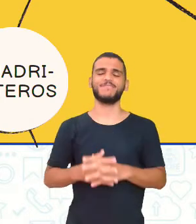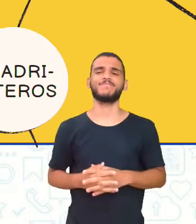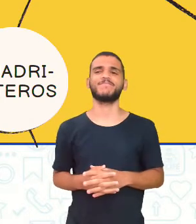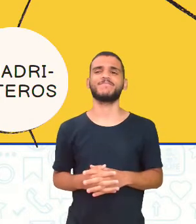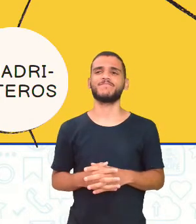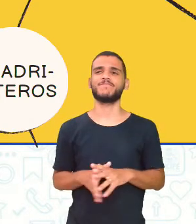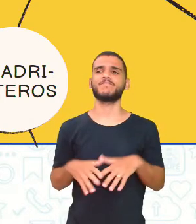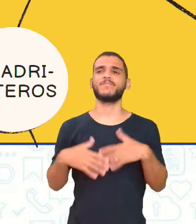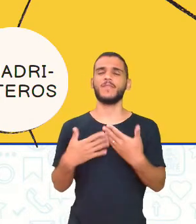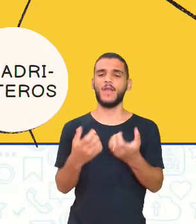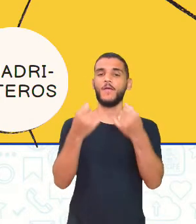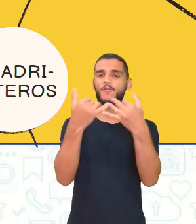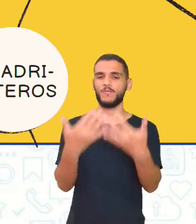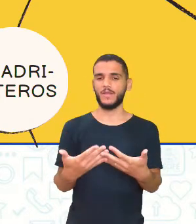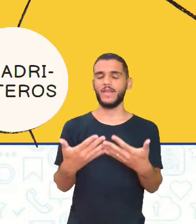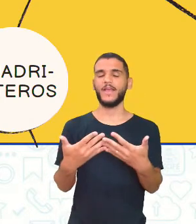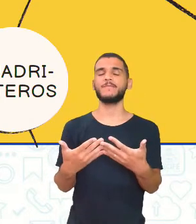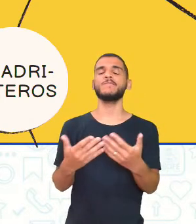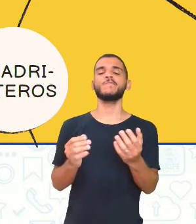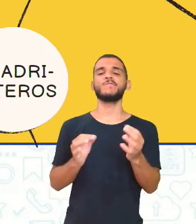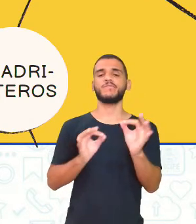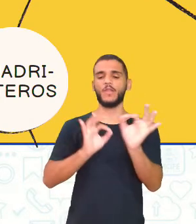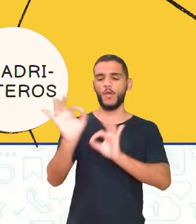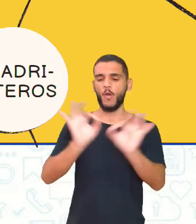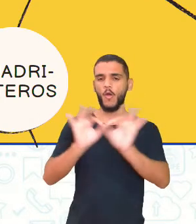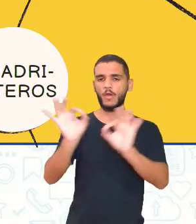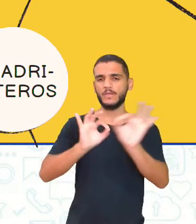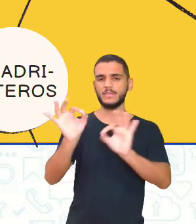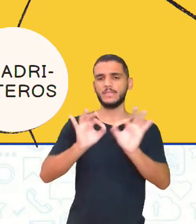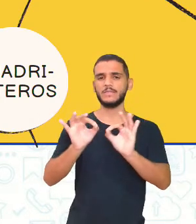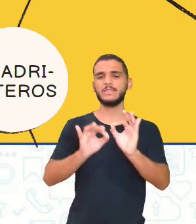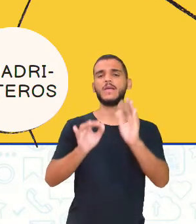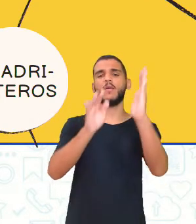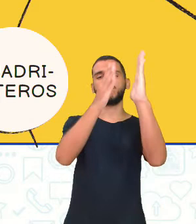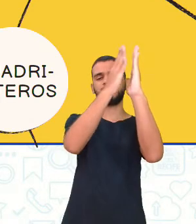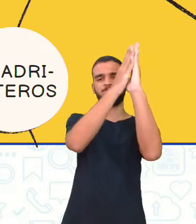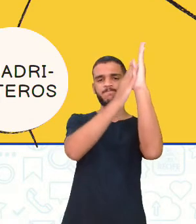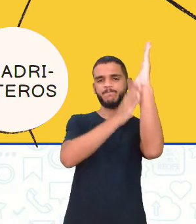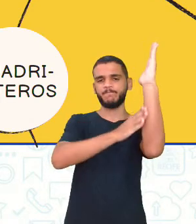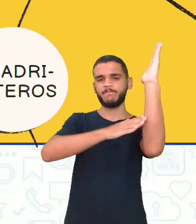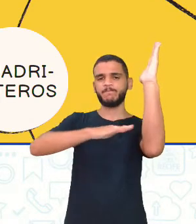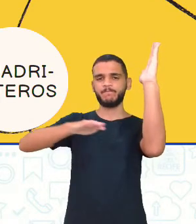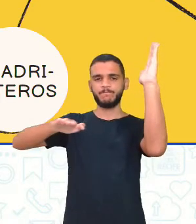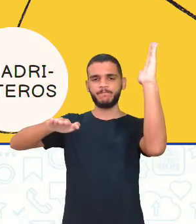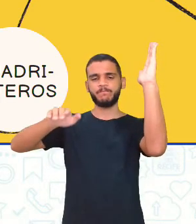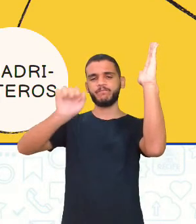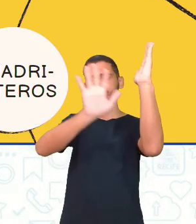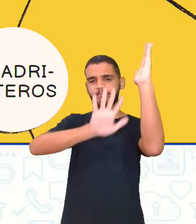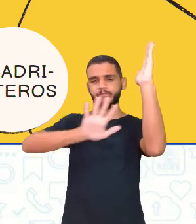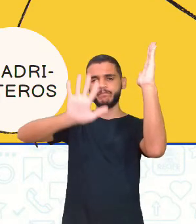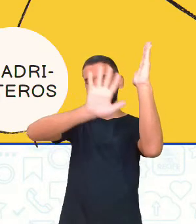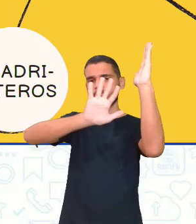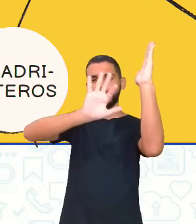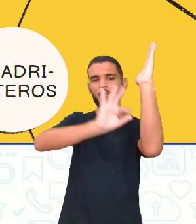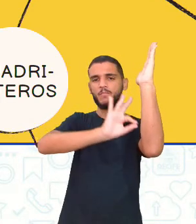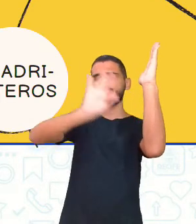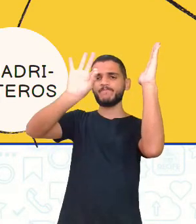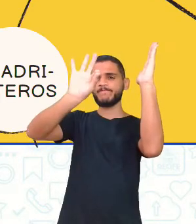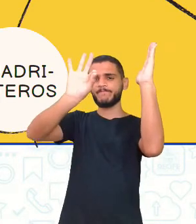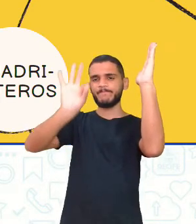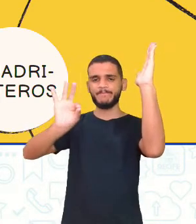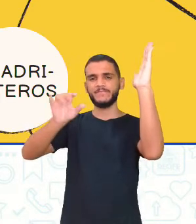vamos falar de coordenadas de ponto, coordenadas cartesianas, que tem a ver com distância, que tem a ver com